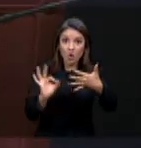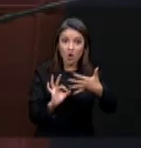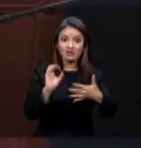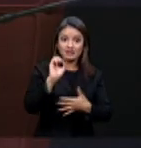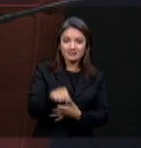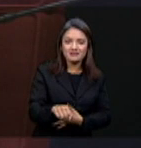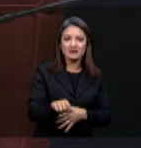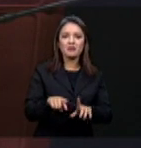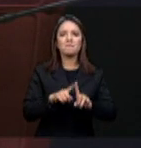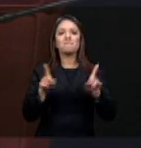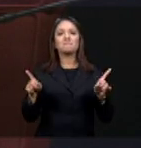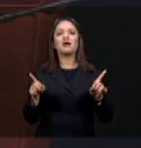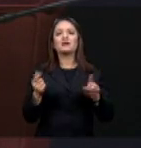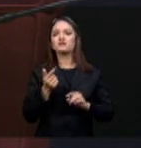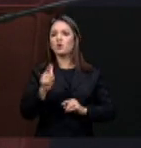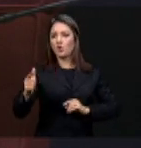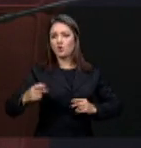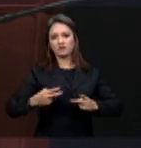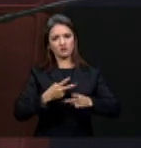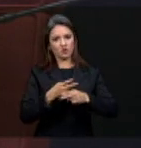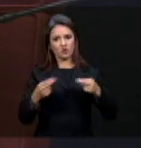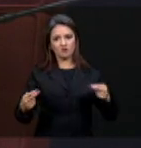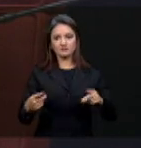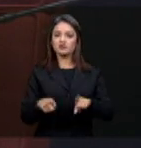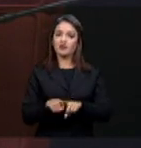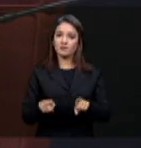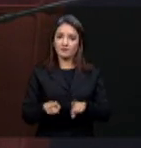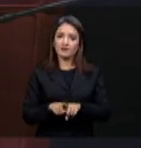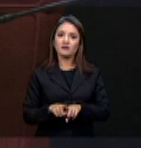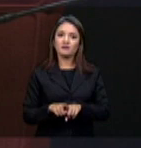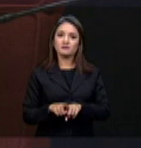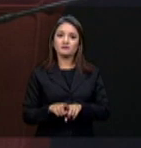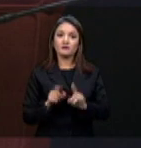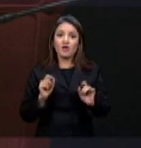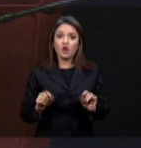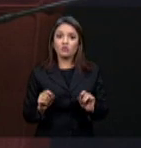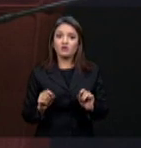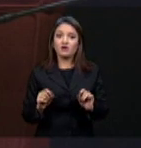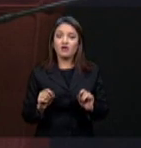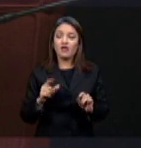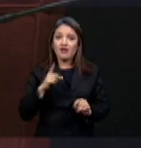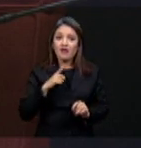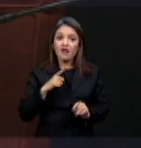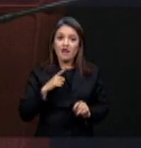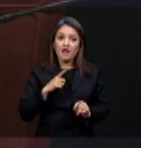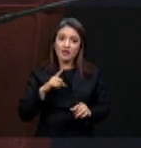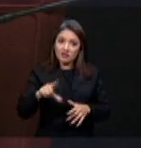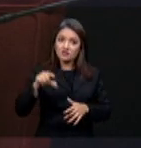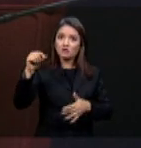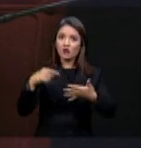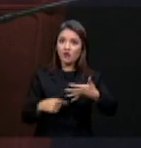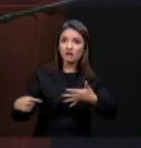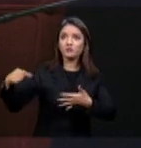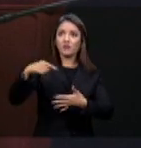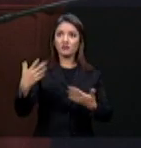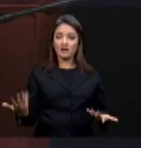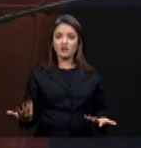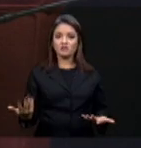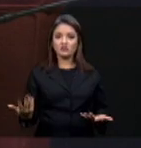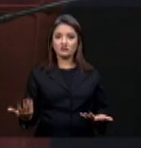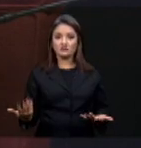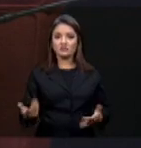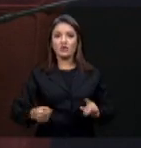uma outra medida que é muito muito eficaz Luiza é da preferência eu e a mencionar agora porque não fazer